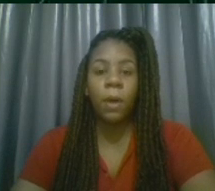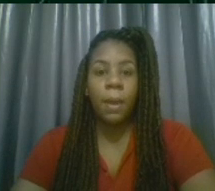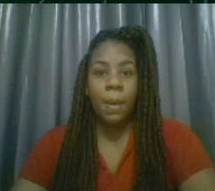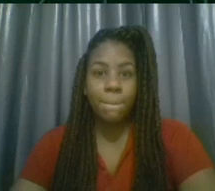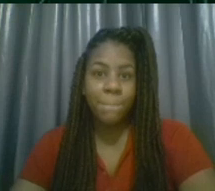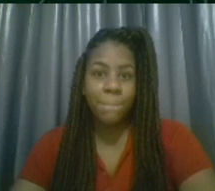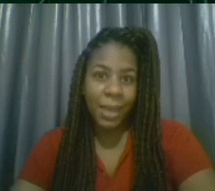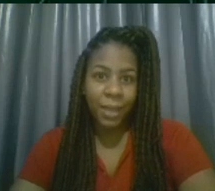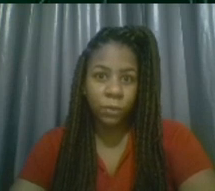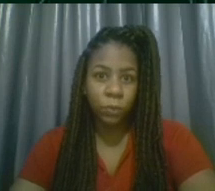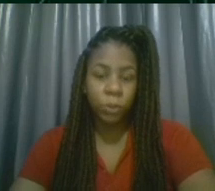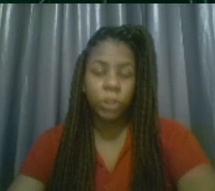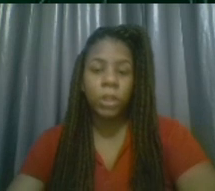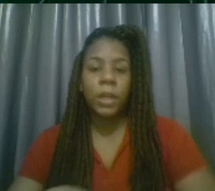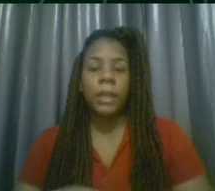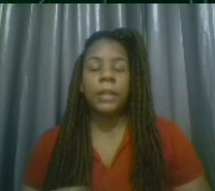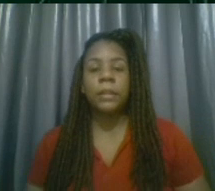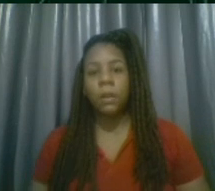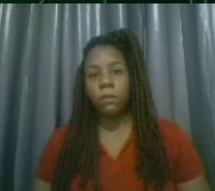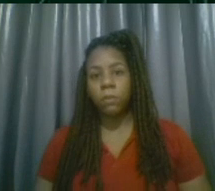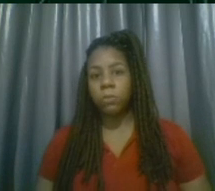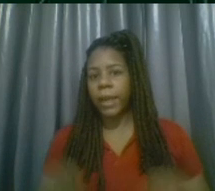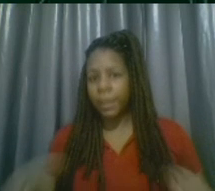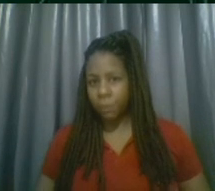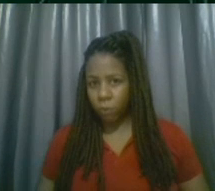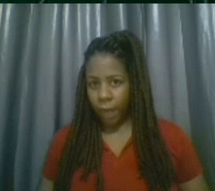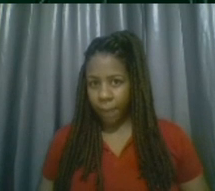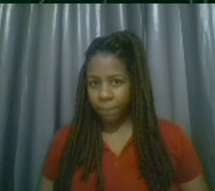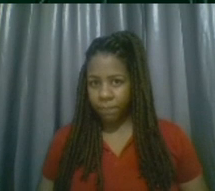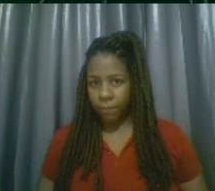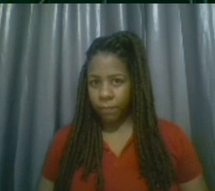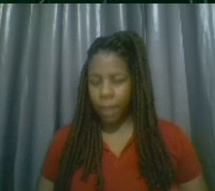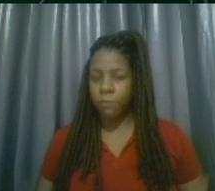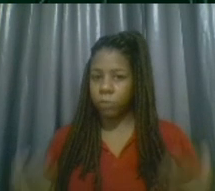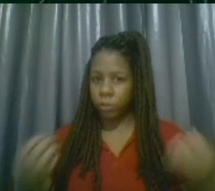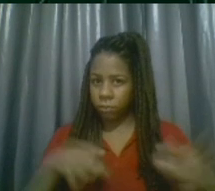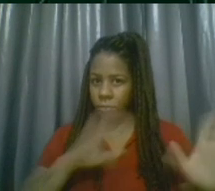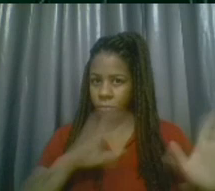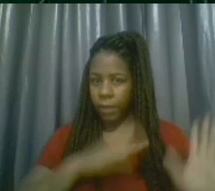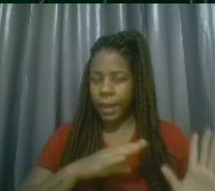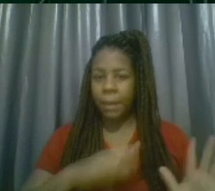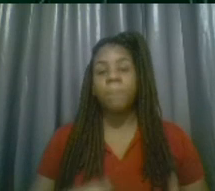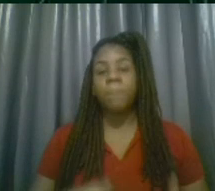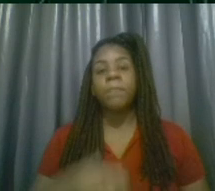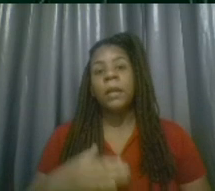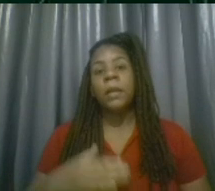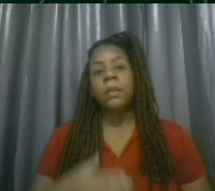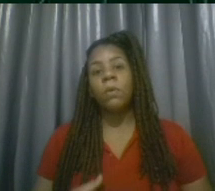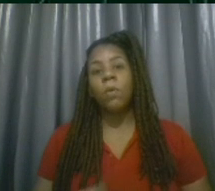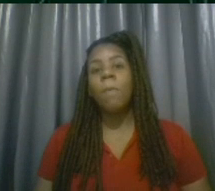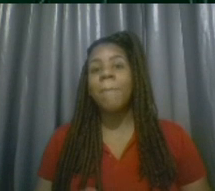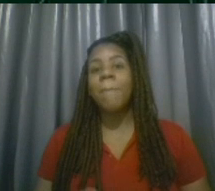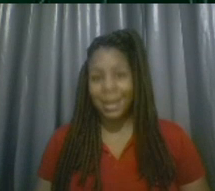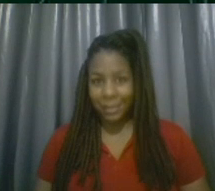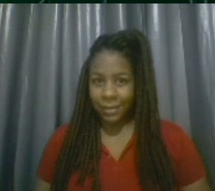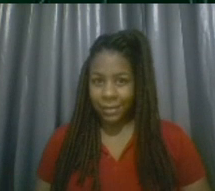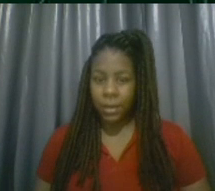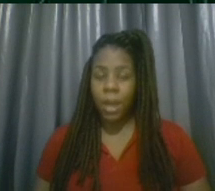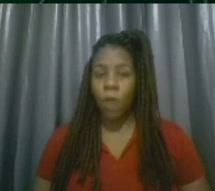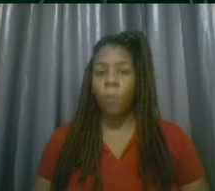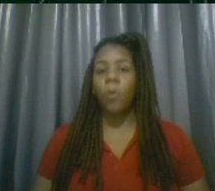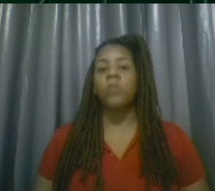por menos. Então, vamos recapitular, né? Vamos relembrar. Então, o